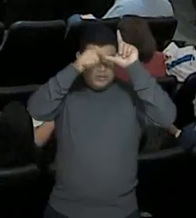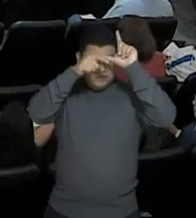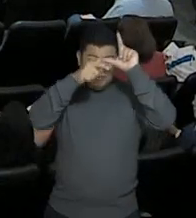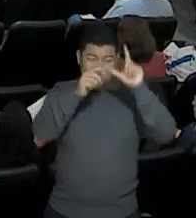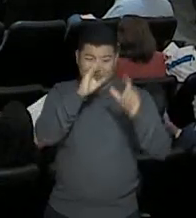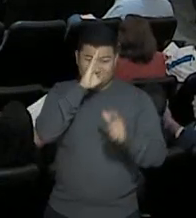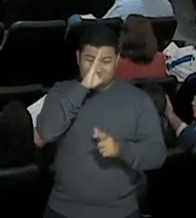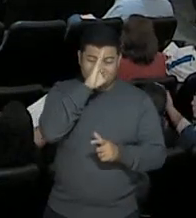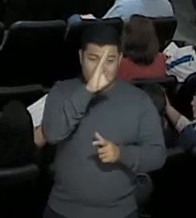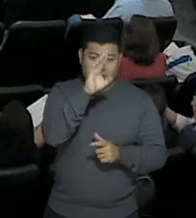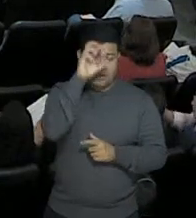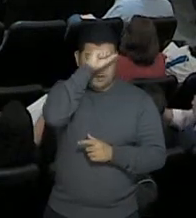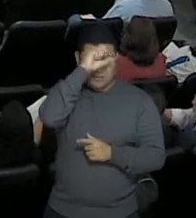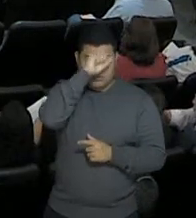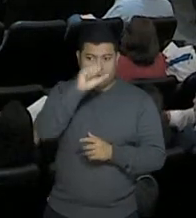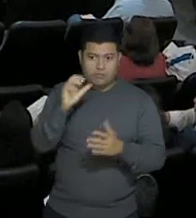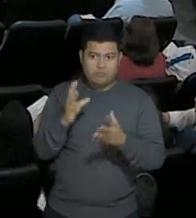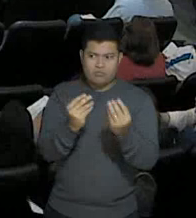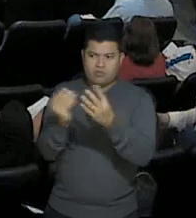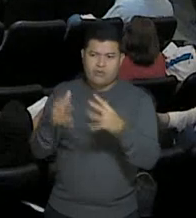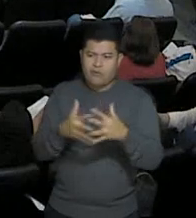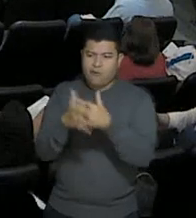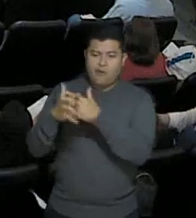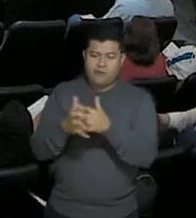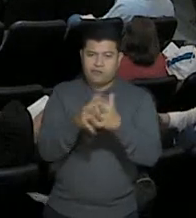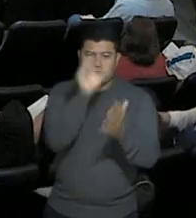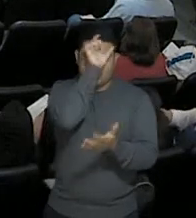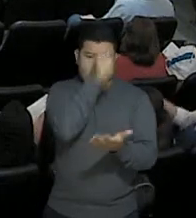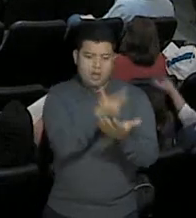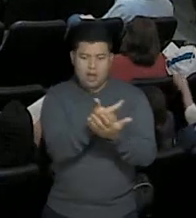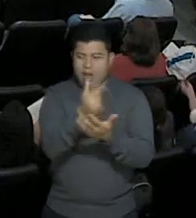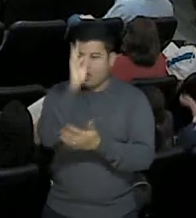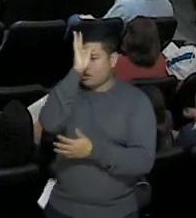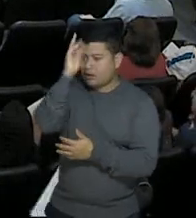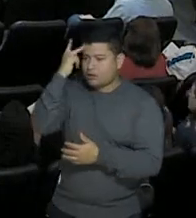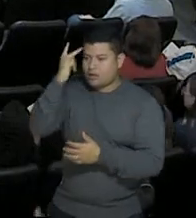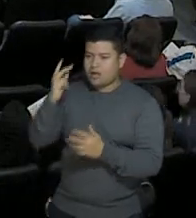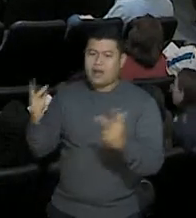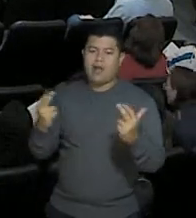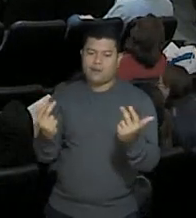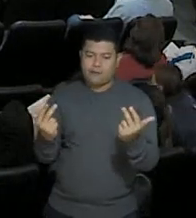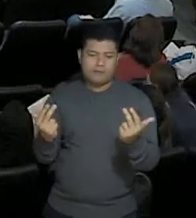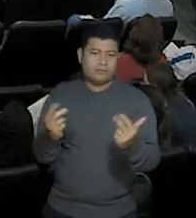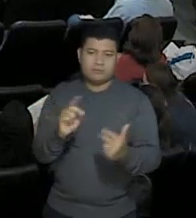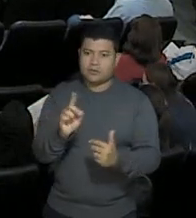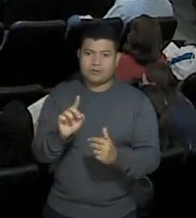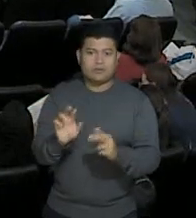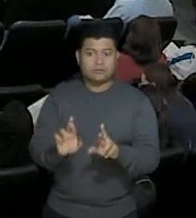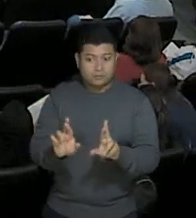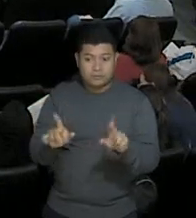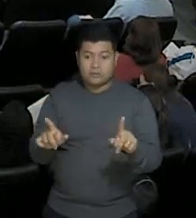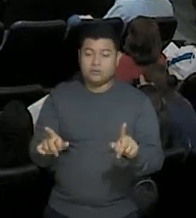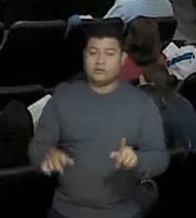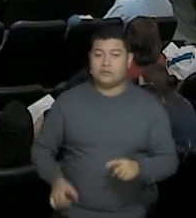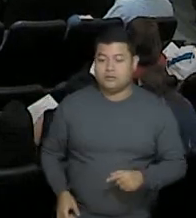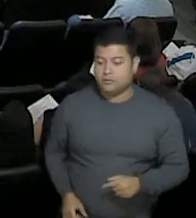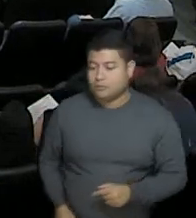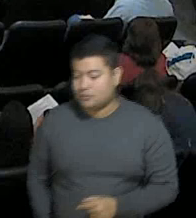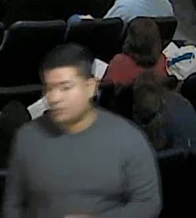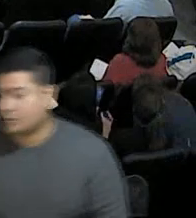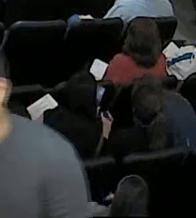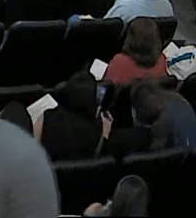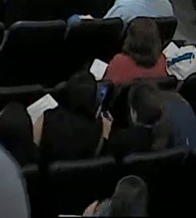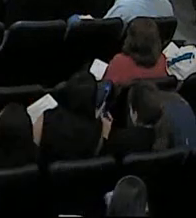os dois. A ETDH é disléxico, a dislexia é TDAH. São duas patologias diferentes. Elas podem estar